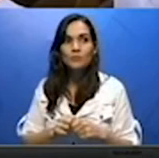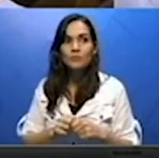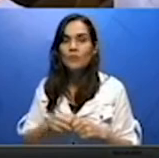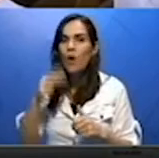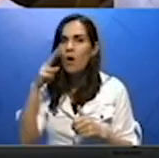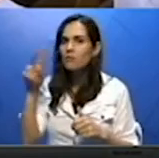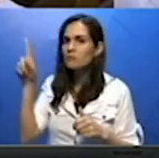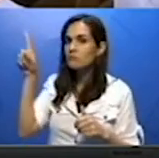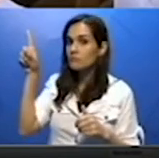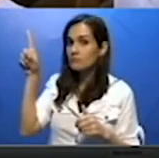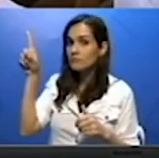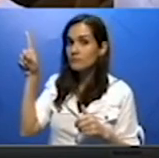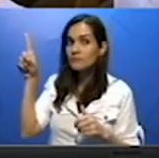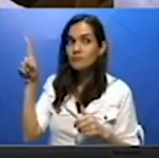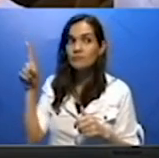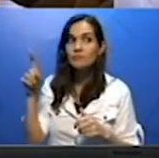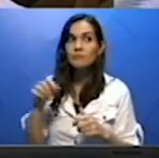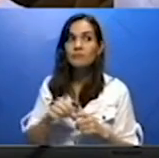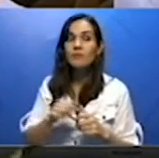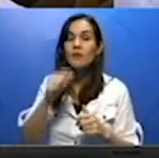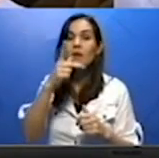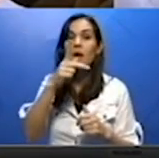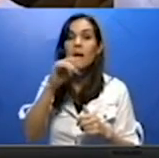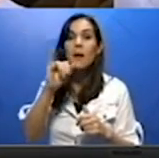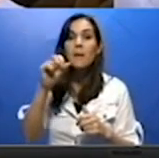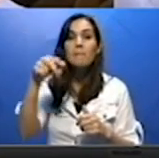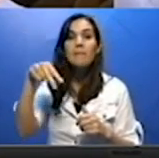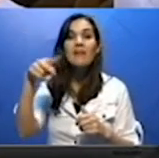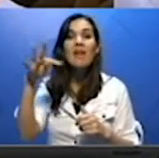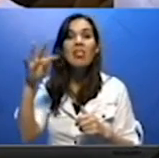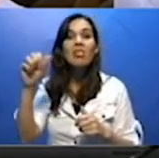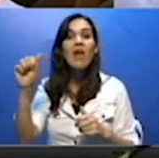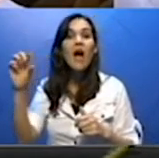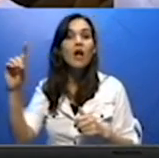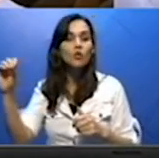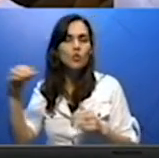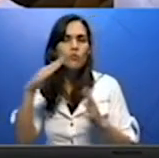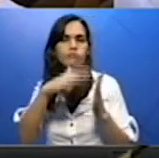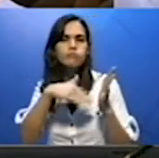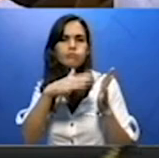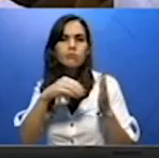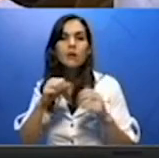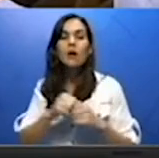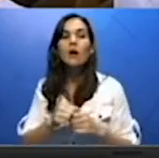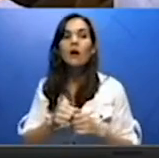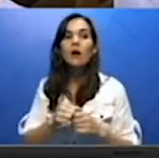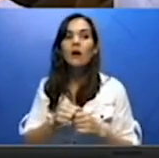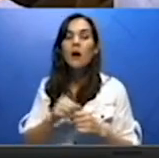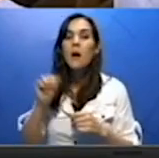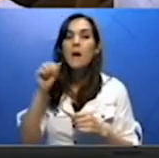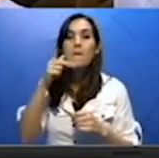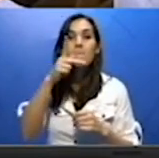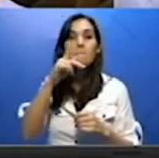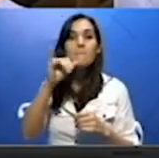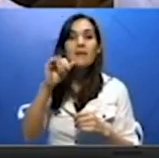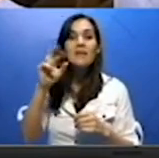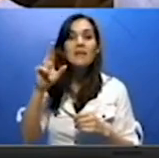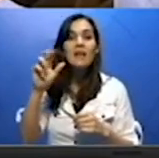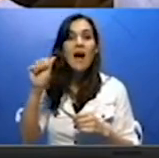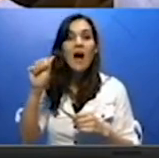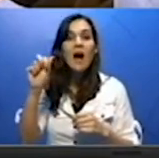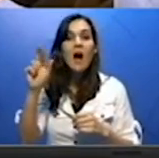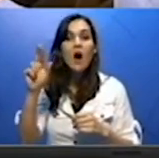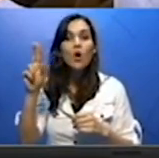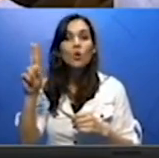pintado o pirarucu que amor peixe com escamas de água doce do mundo aqui tilápias